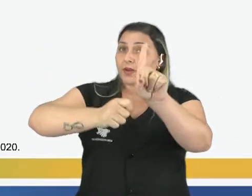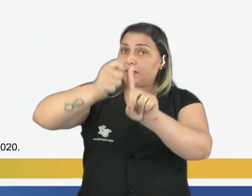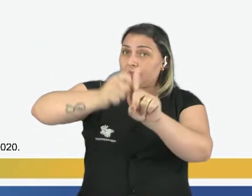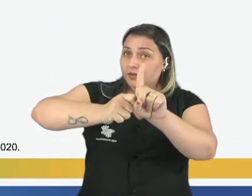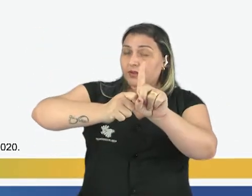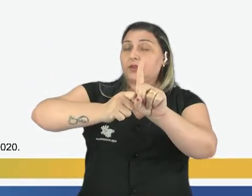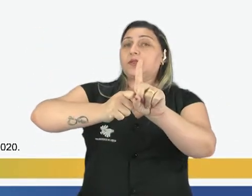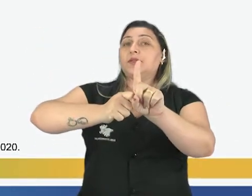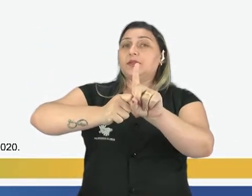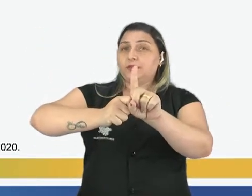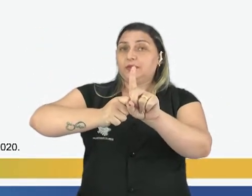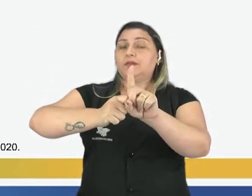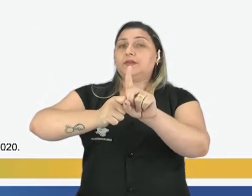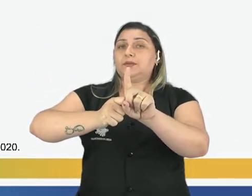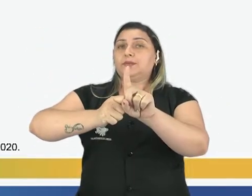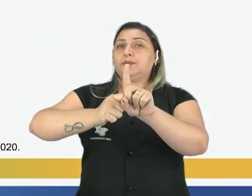mês